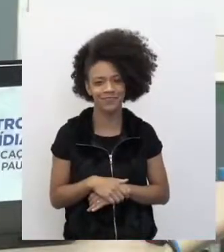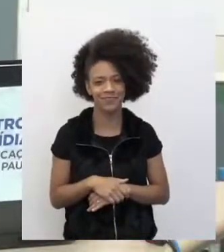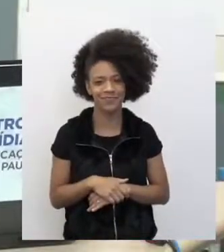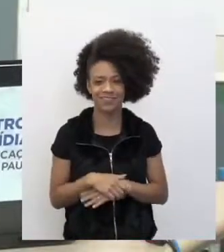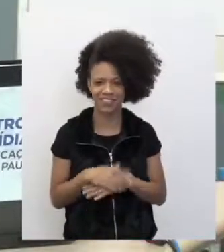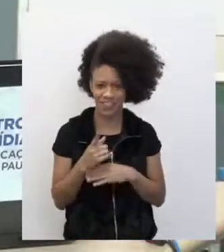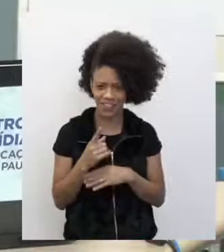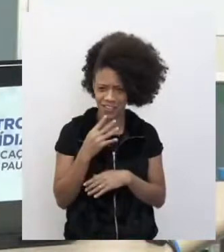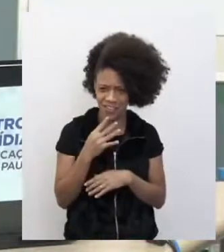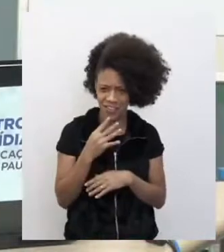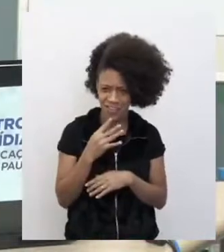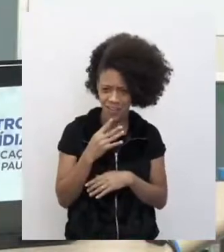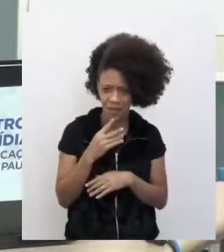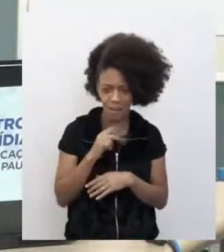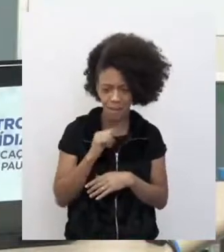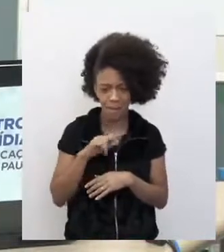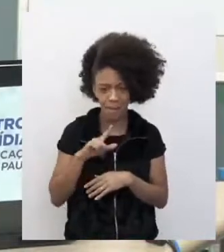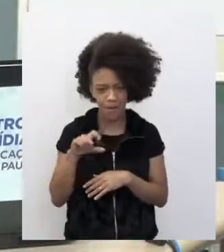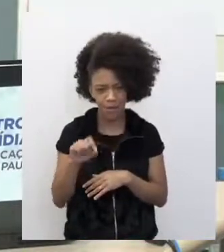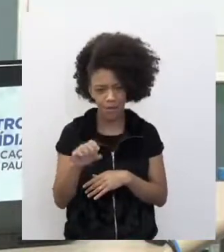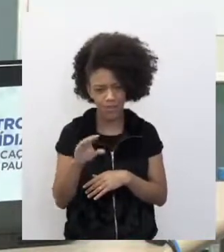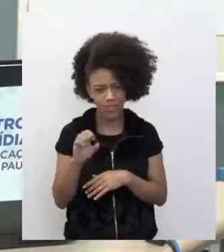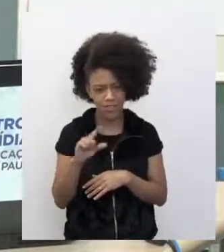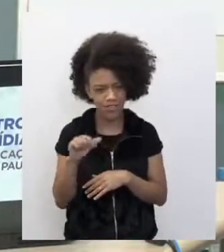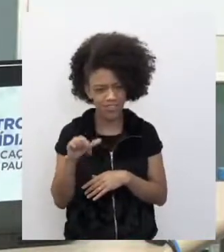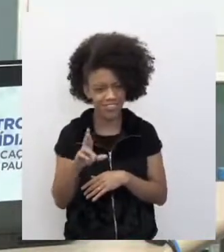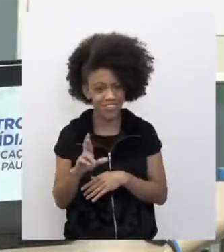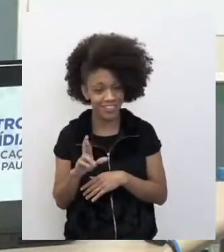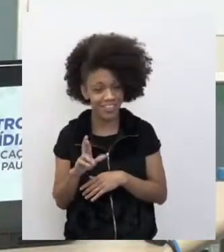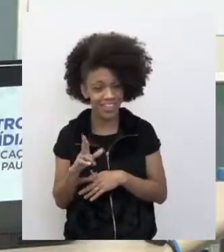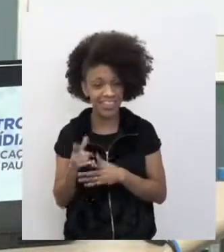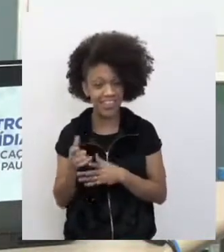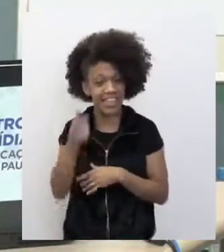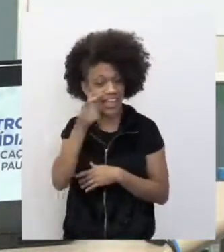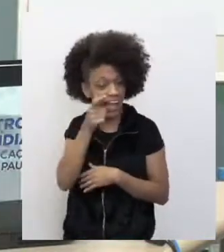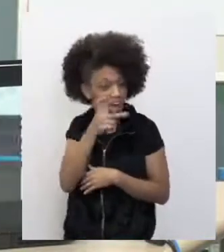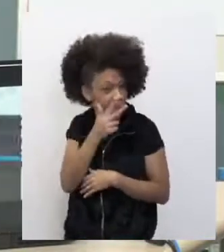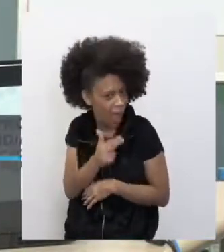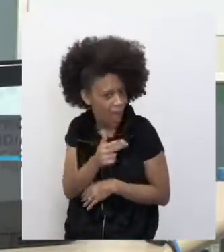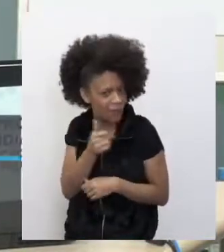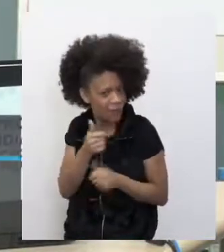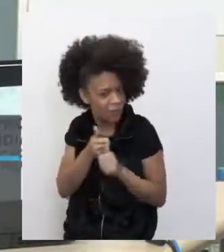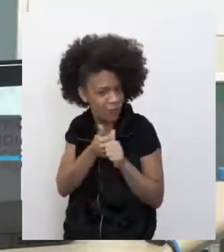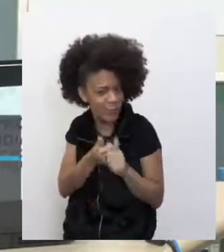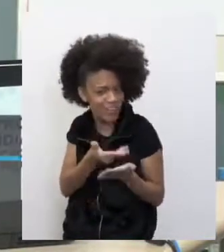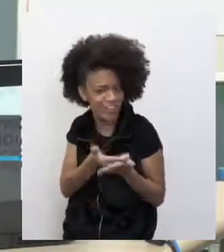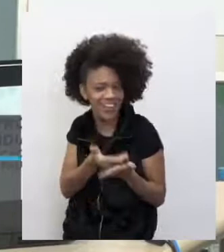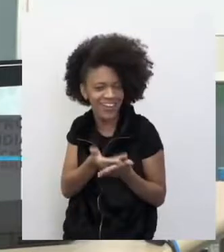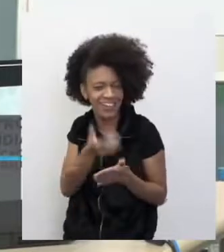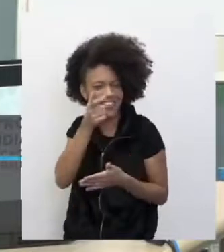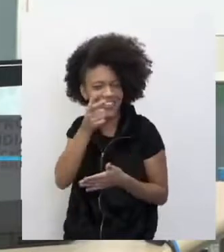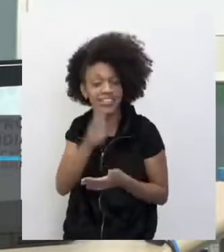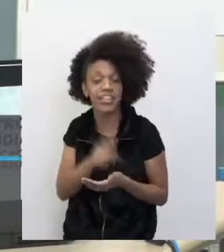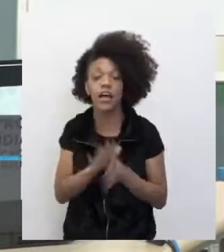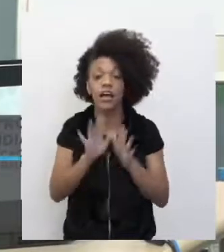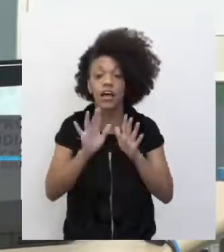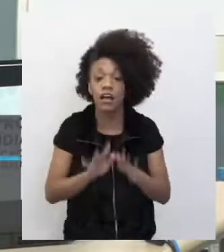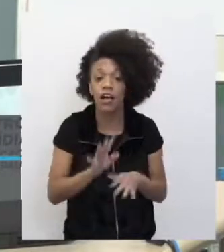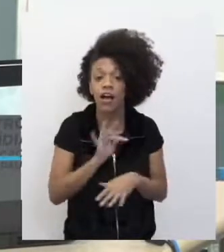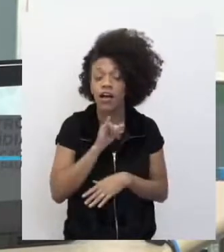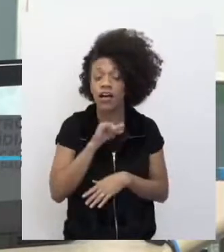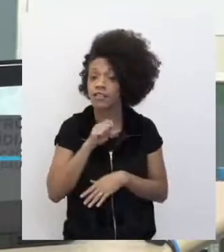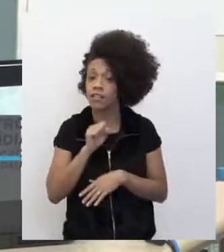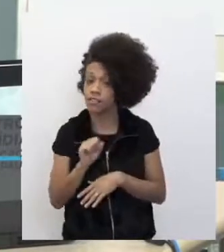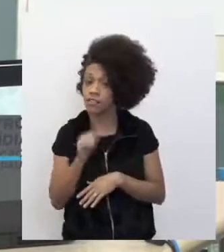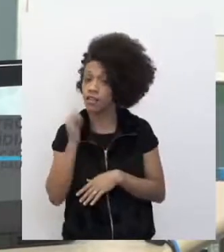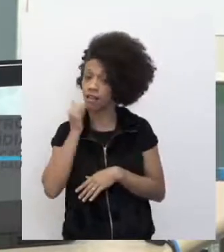Vocês conheceram o Paulo César? E aí, Paulo César, eu acho que ele deve estar assistindo, acompanhando a nossa aula de hoje. A Thaís é quem estava falando,